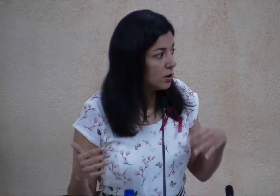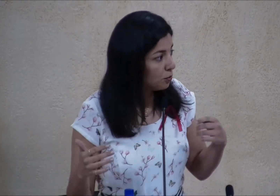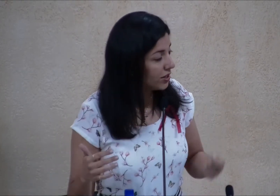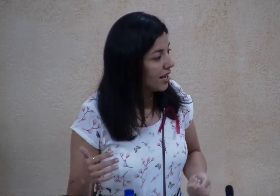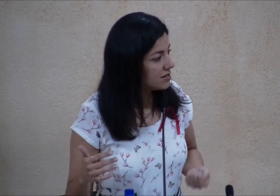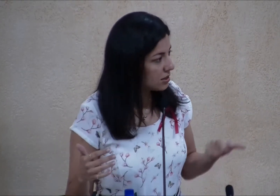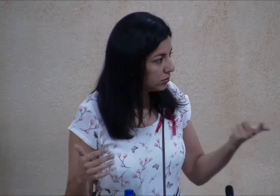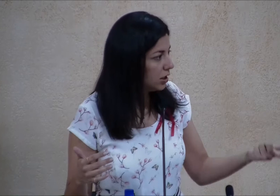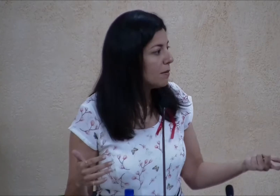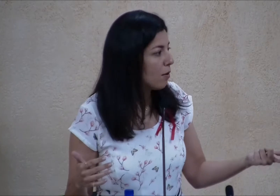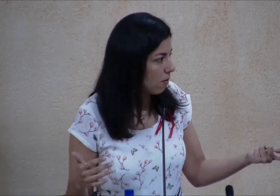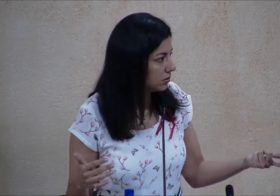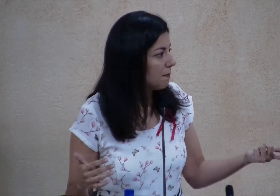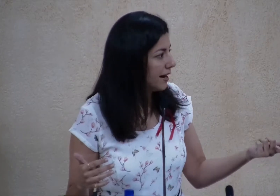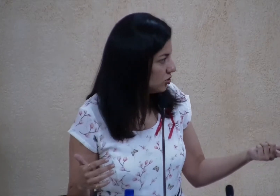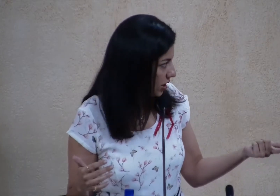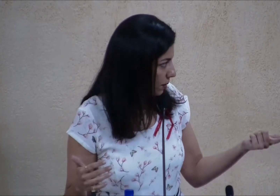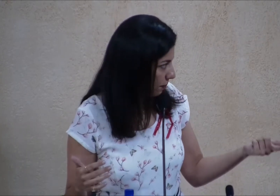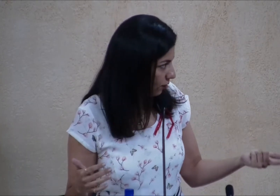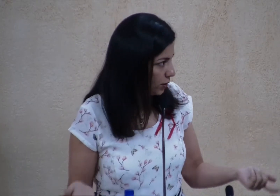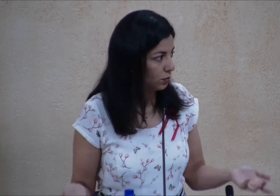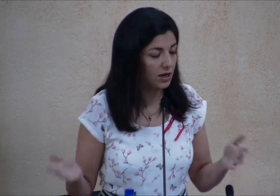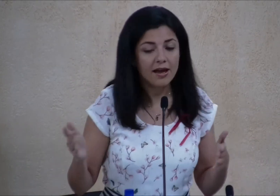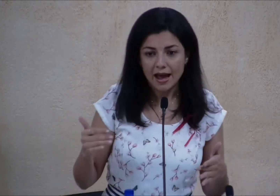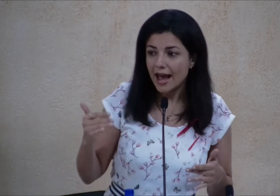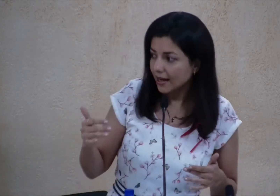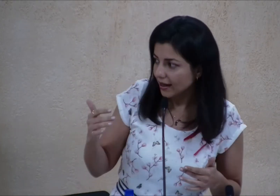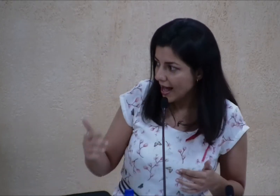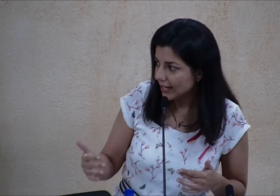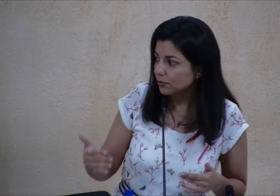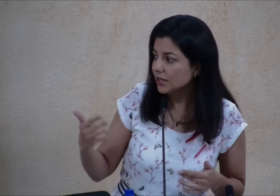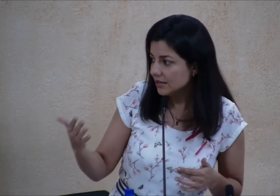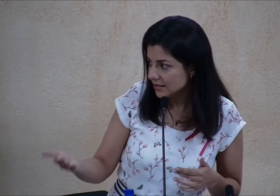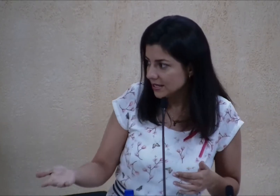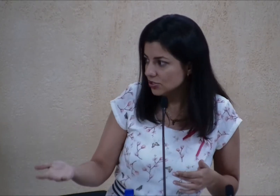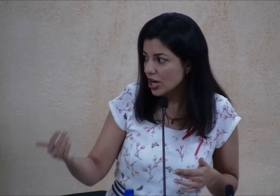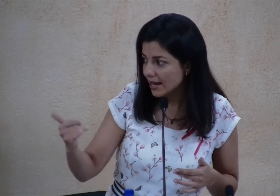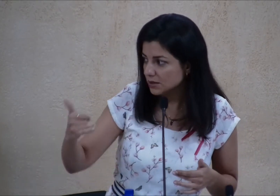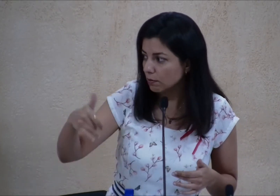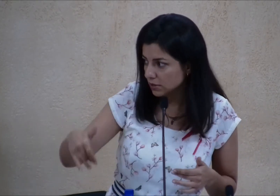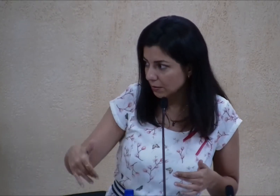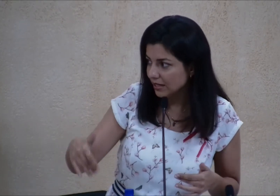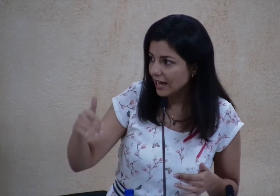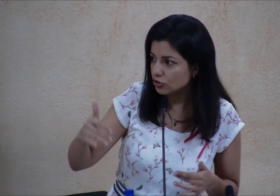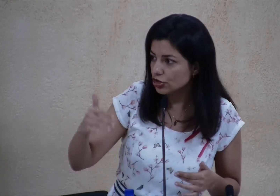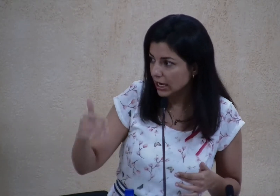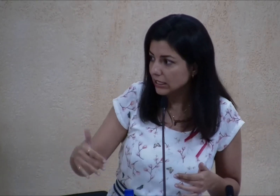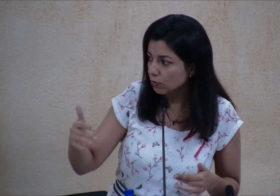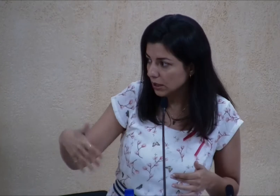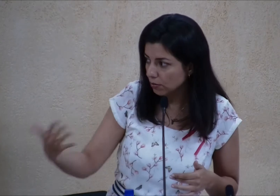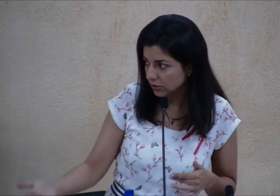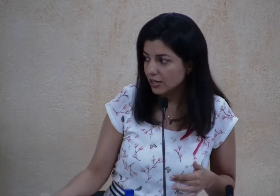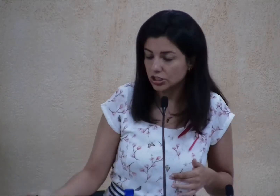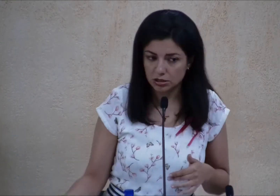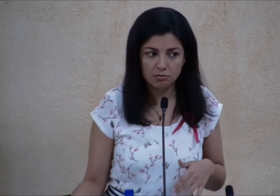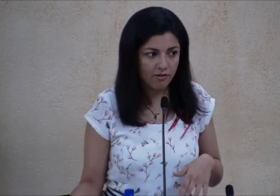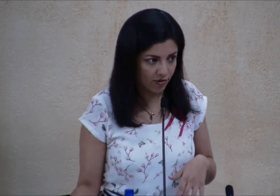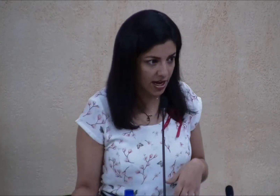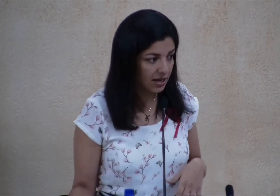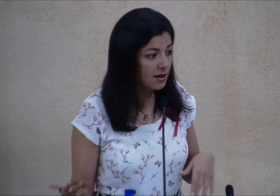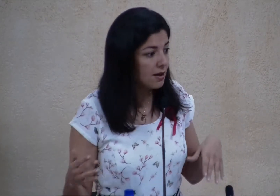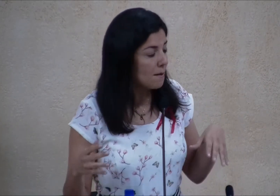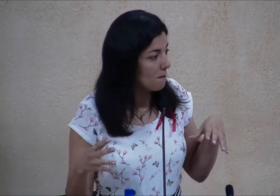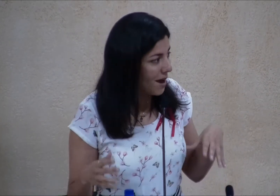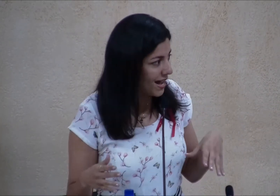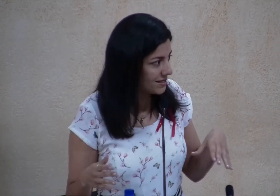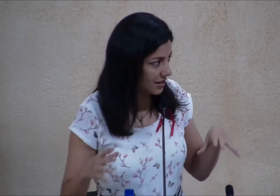elétrica, porque eles estão dando uma contrapartida para a prefeitura. É claro que existe a responsabilidade de cada um na montagem da sua